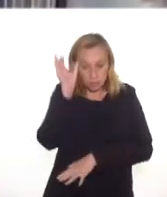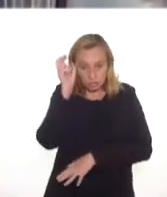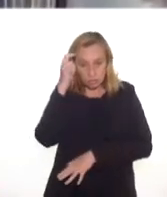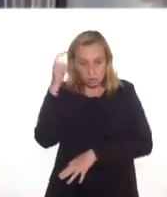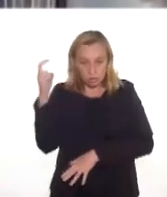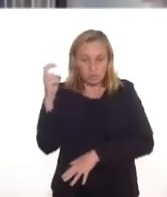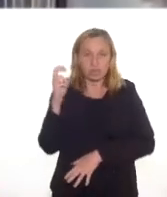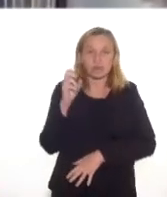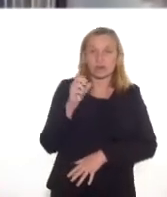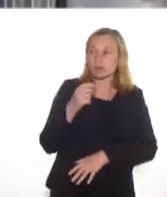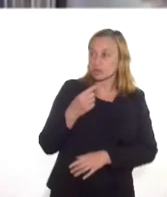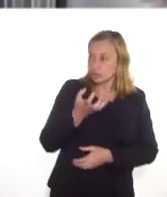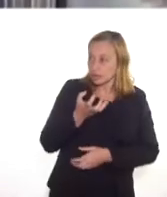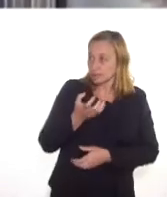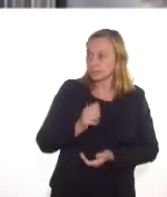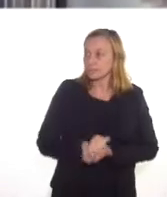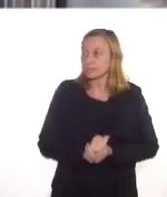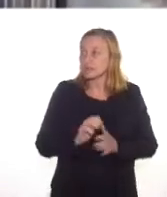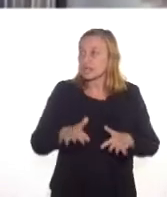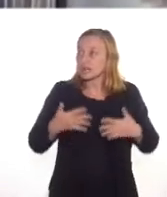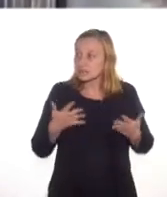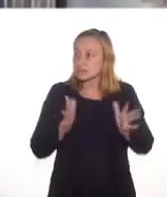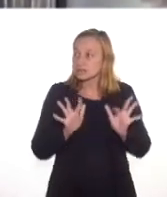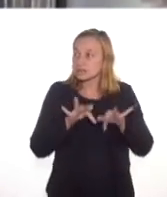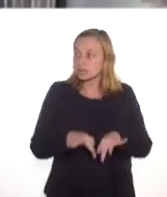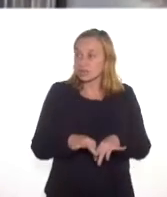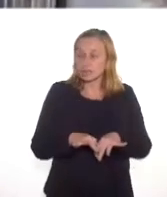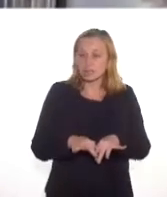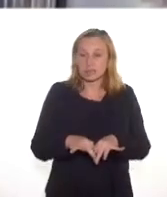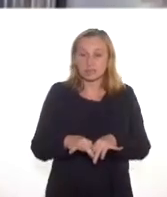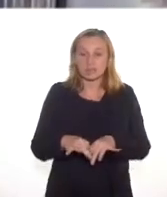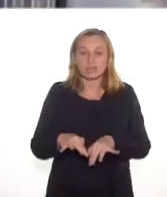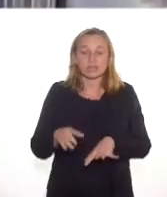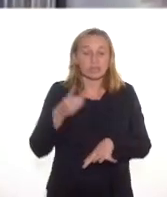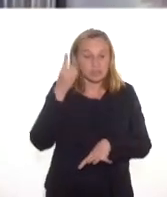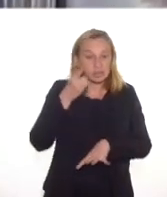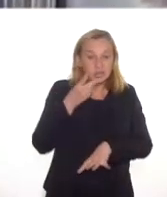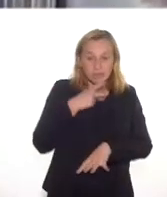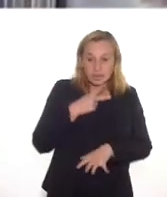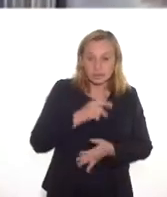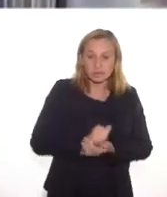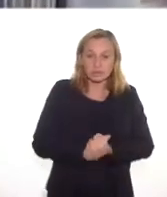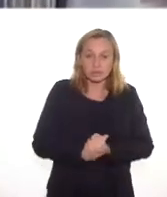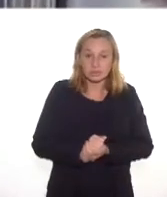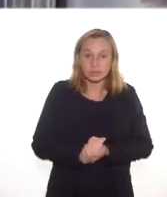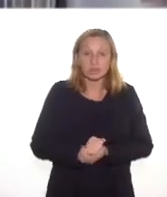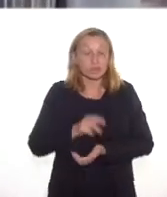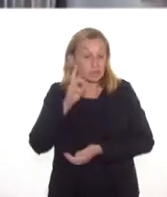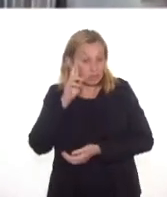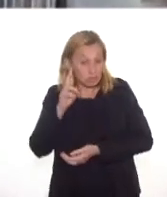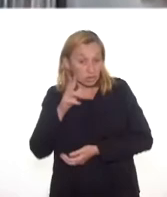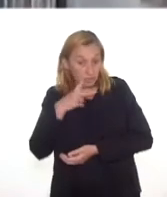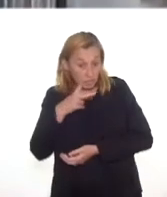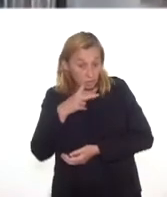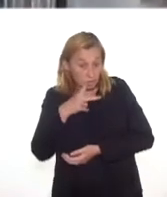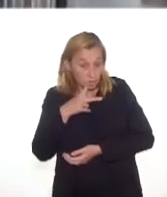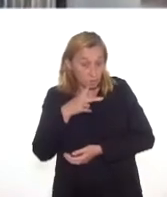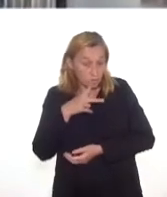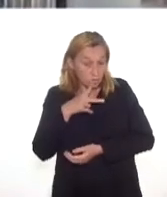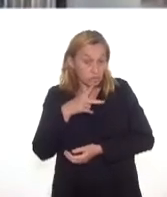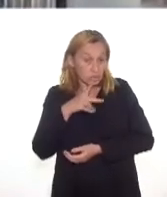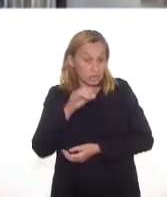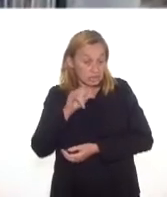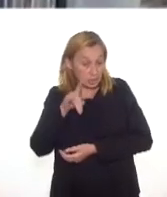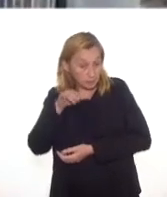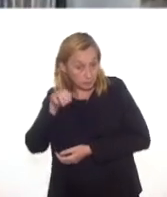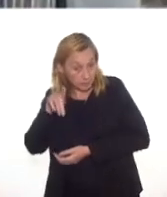isso o que está se querendo. Então, eu vou só concluir, nobre deputada, dizendo o seguinte, porque a senhora falou no negócio dos CEPACs,